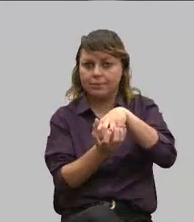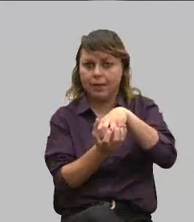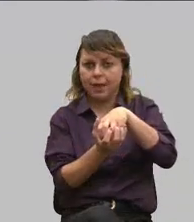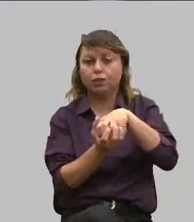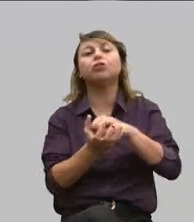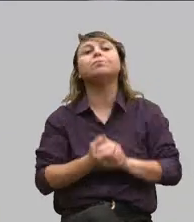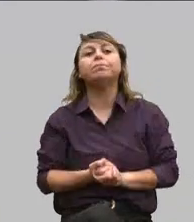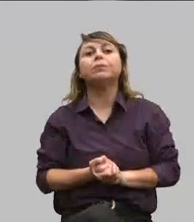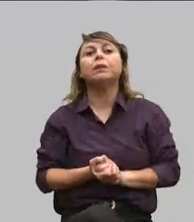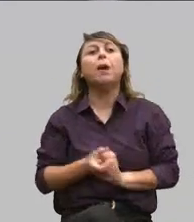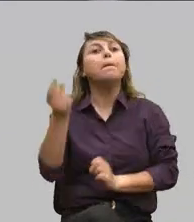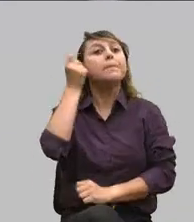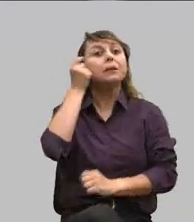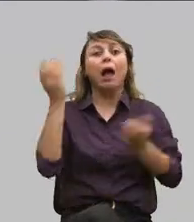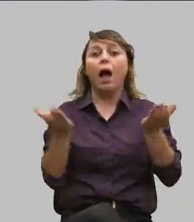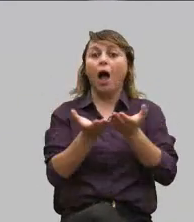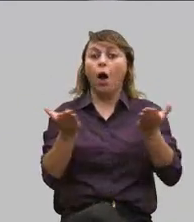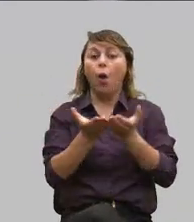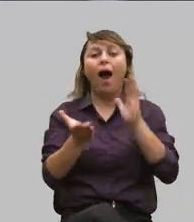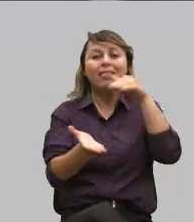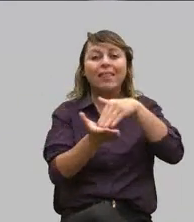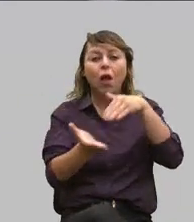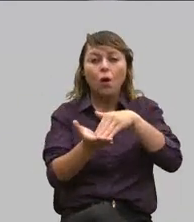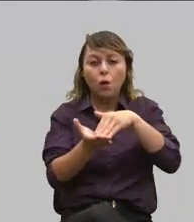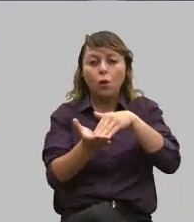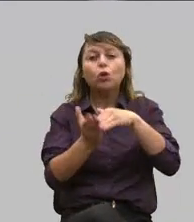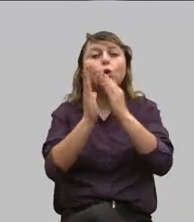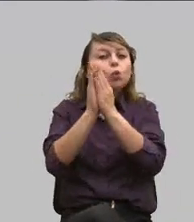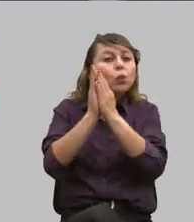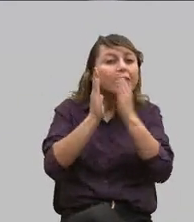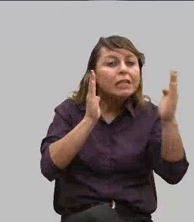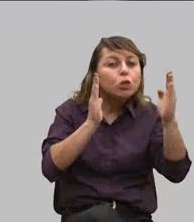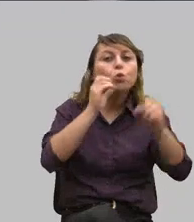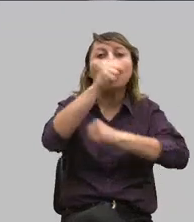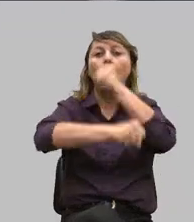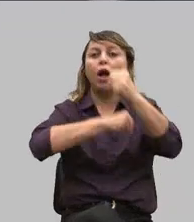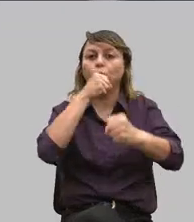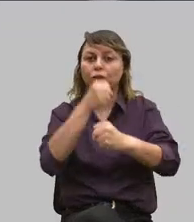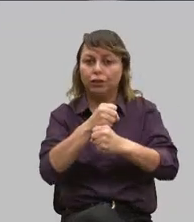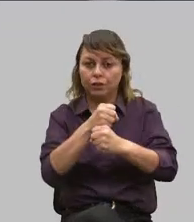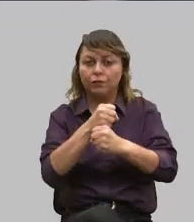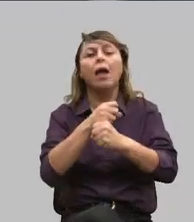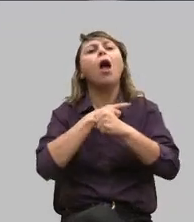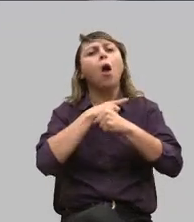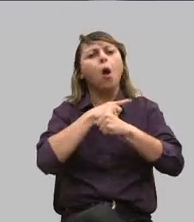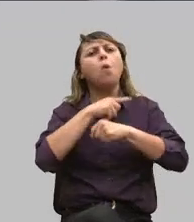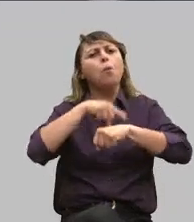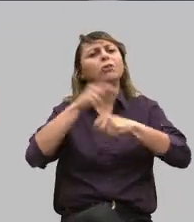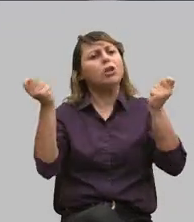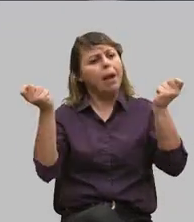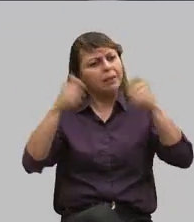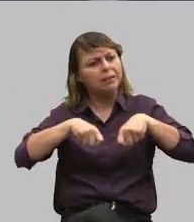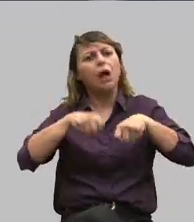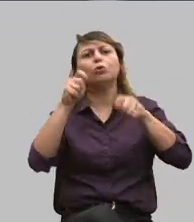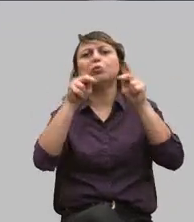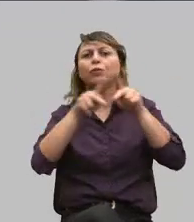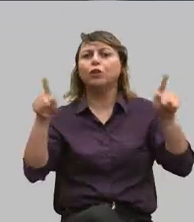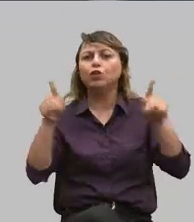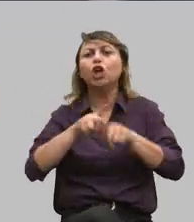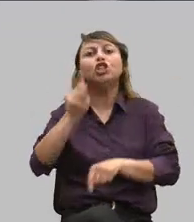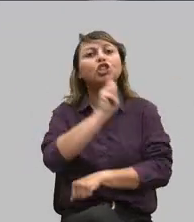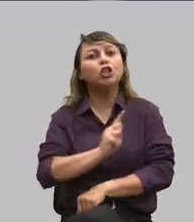momento agora até o final do ano início do ano que vem é o momento de capacitar os professores os gestores